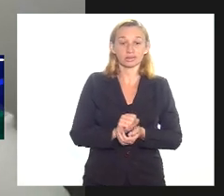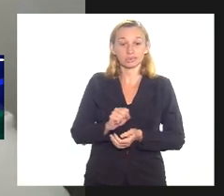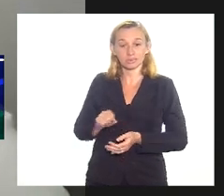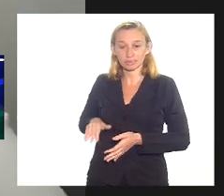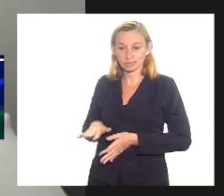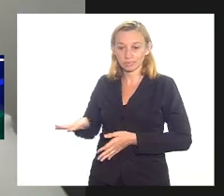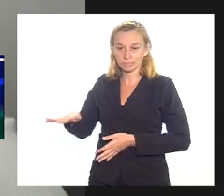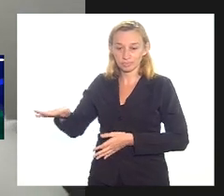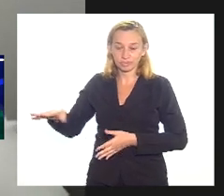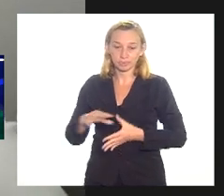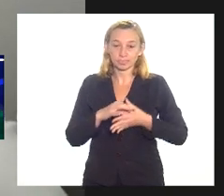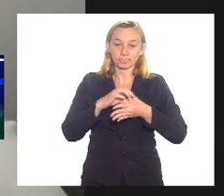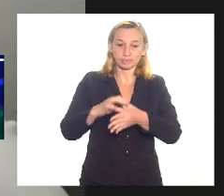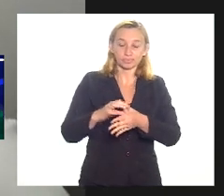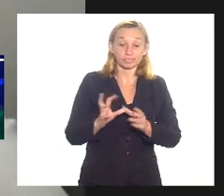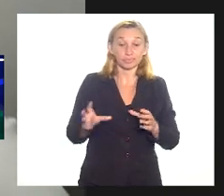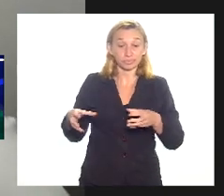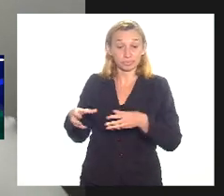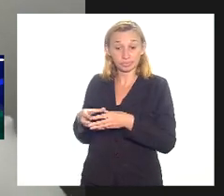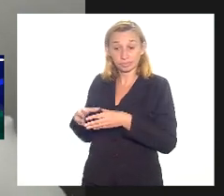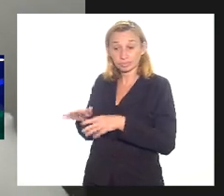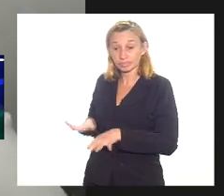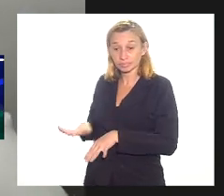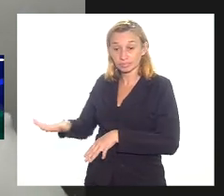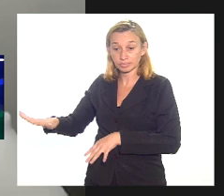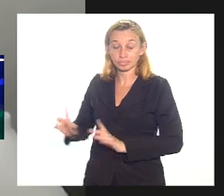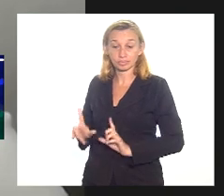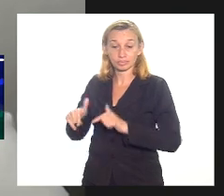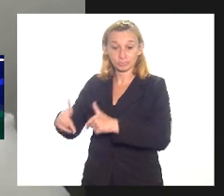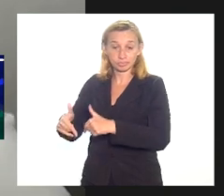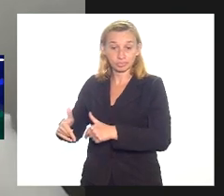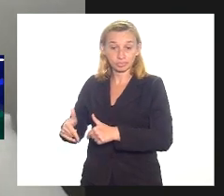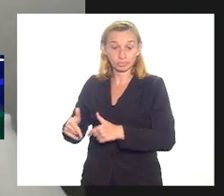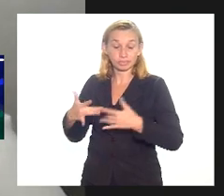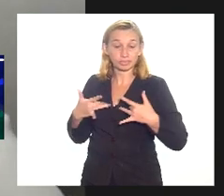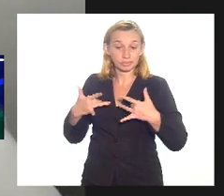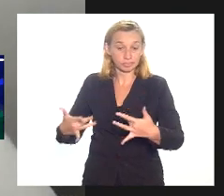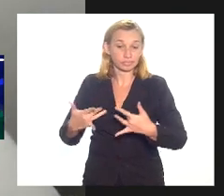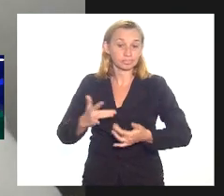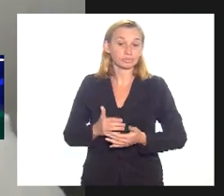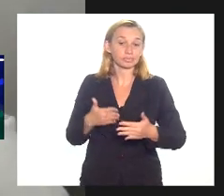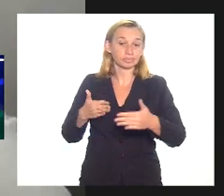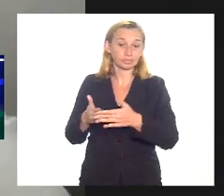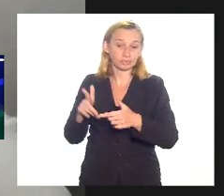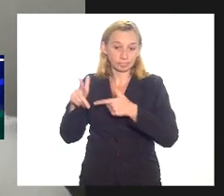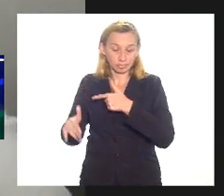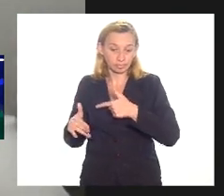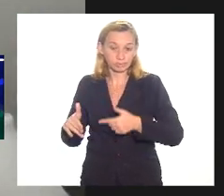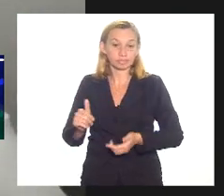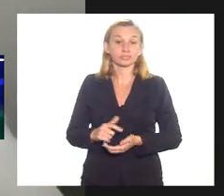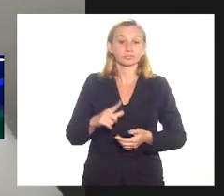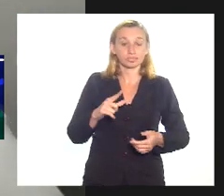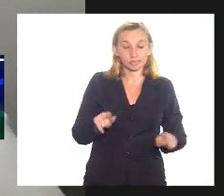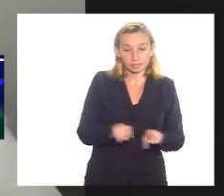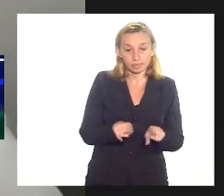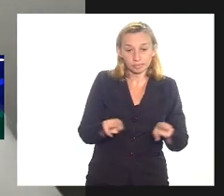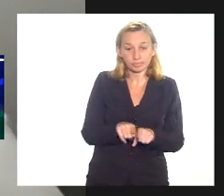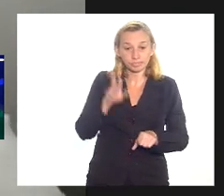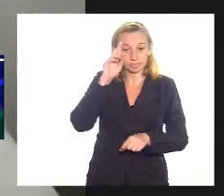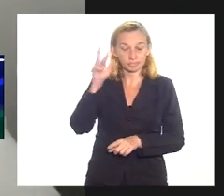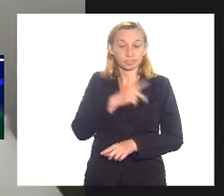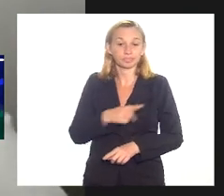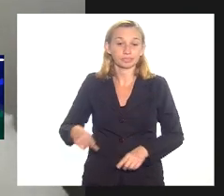periferias, com lideranças comunitárias tendo a sua ação de solidariedade interrompida. A gente teve interrompido também, senhor